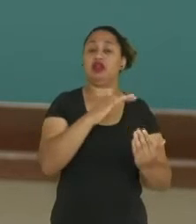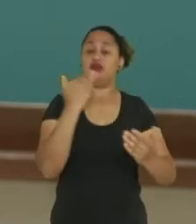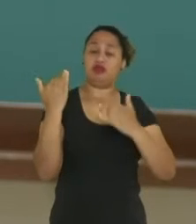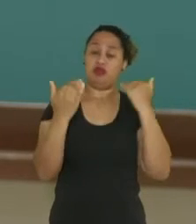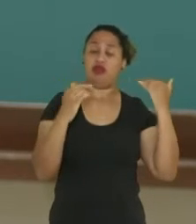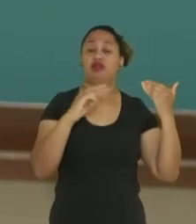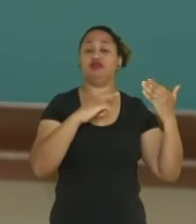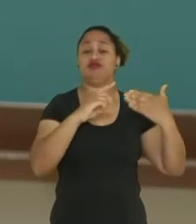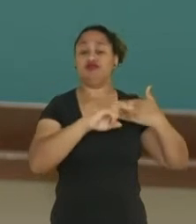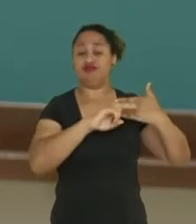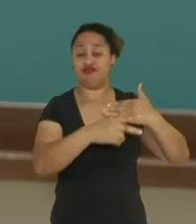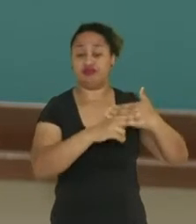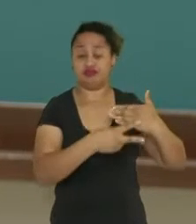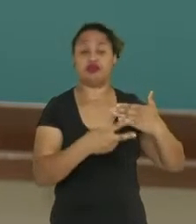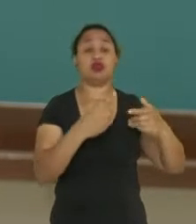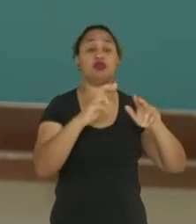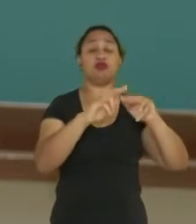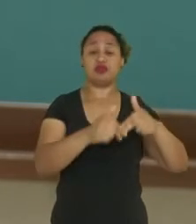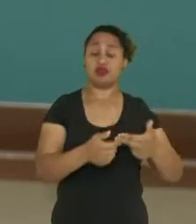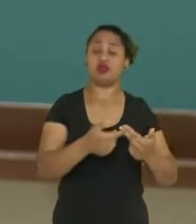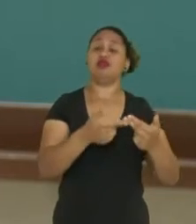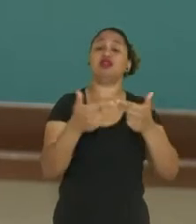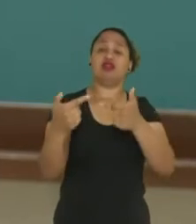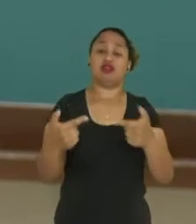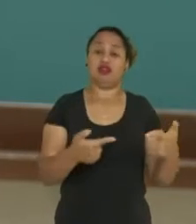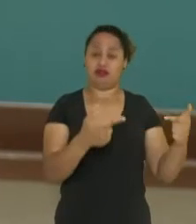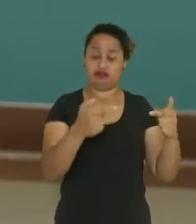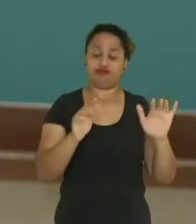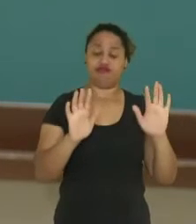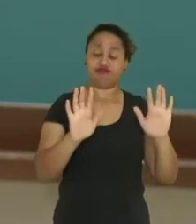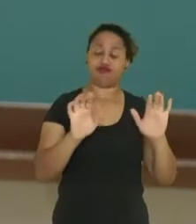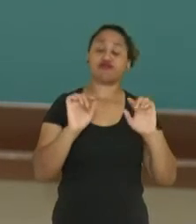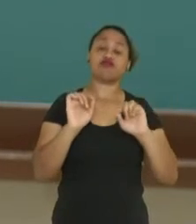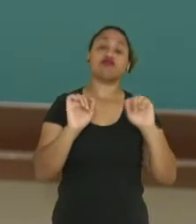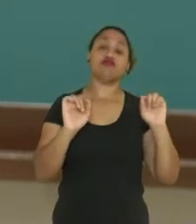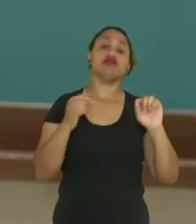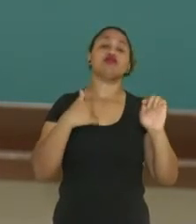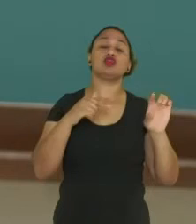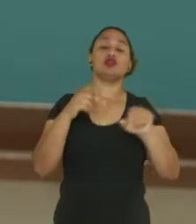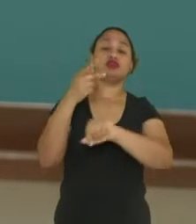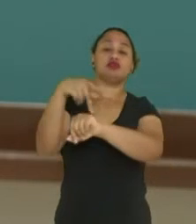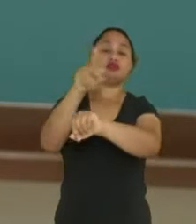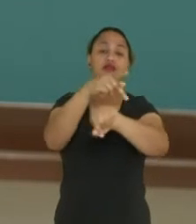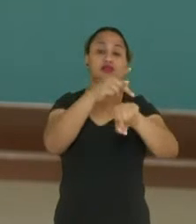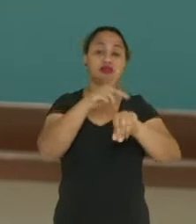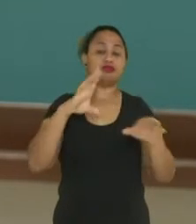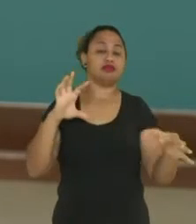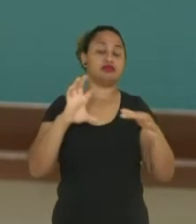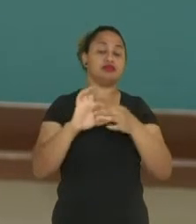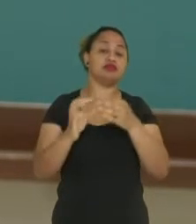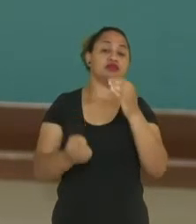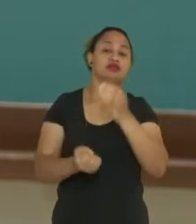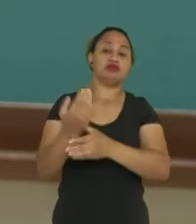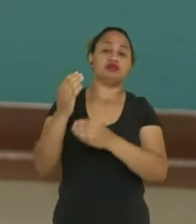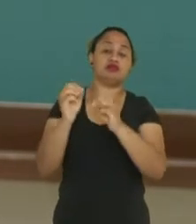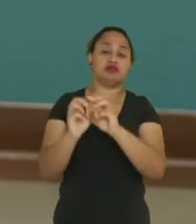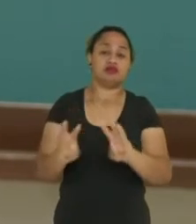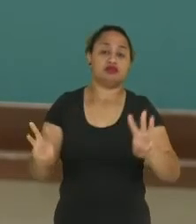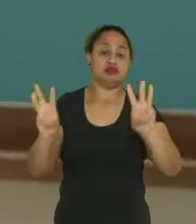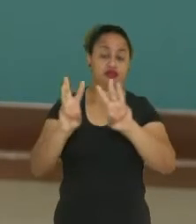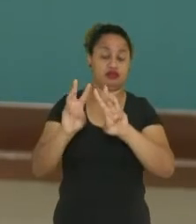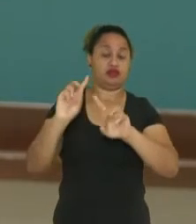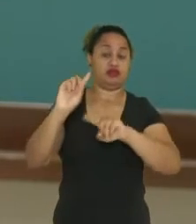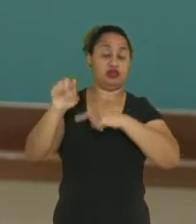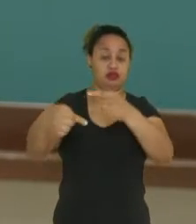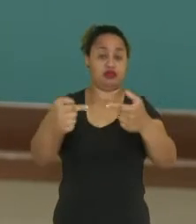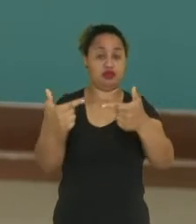sequelas devido à Segunda Guerra. Então, as nações que se uniram formando a ONU no